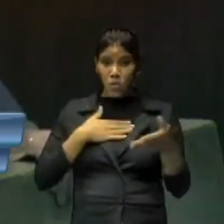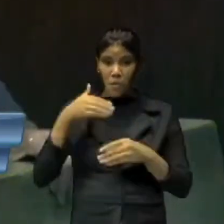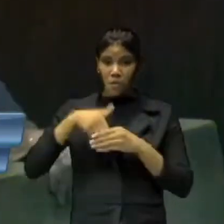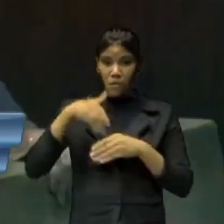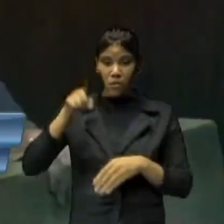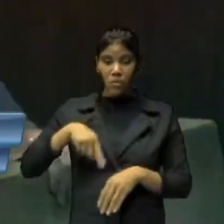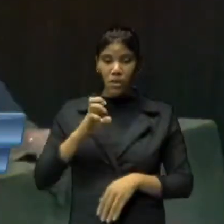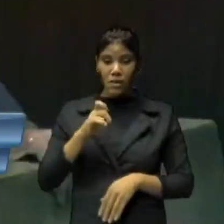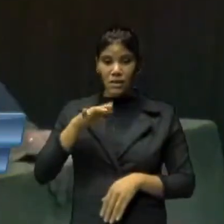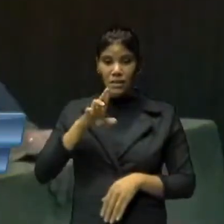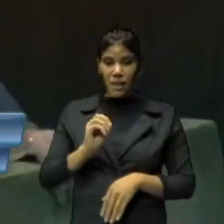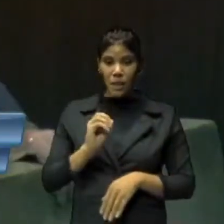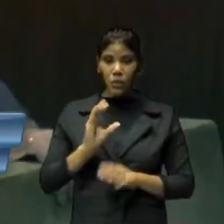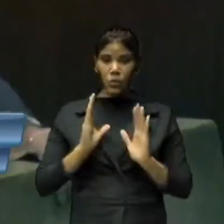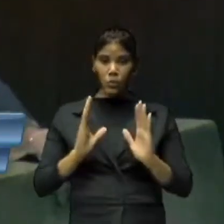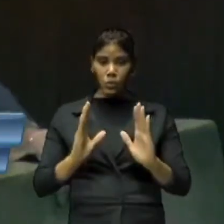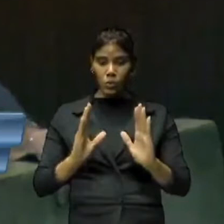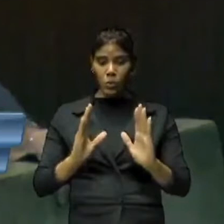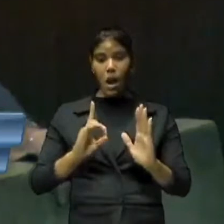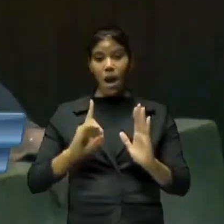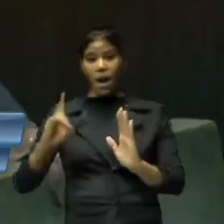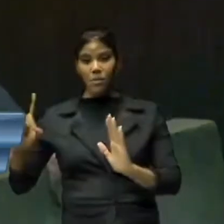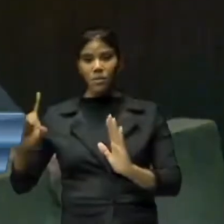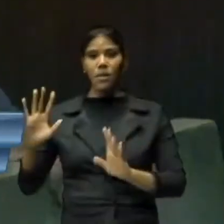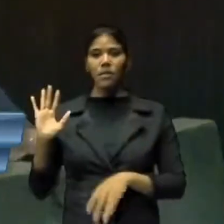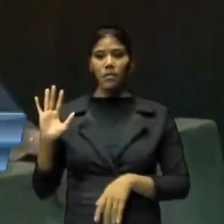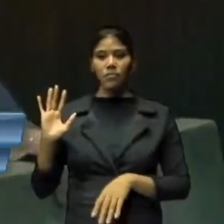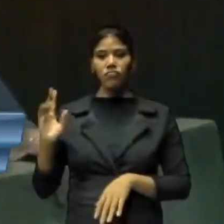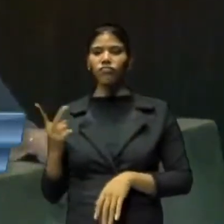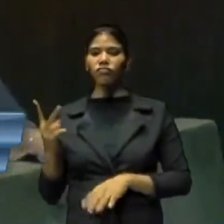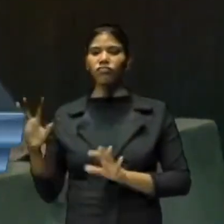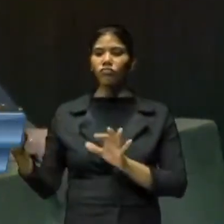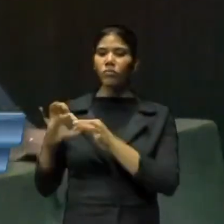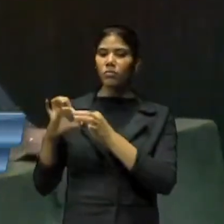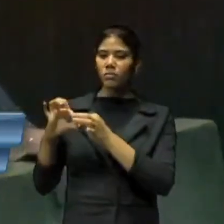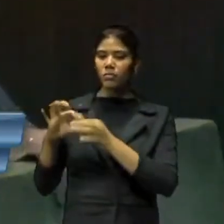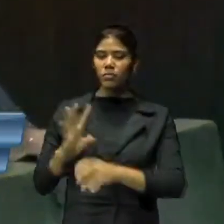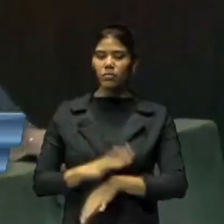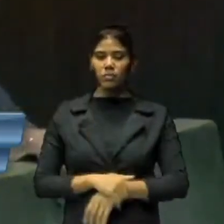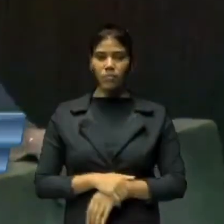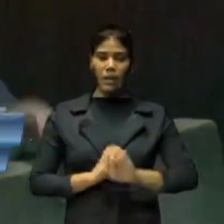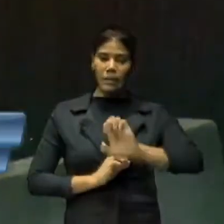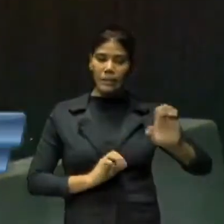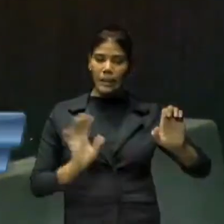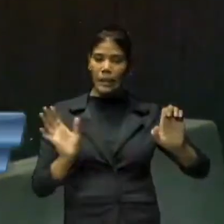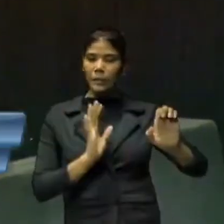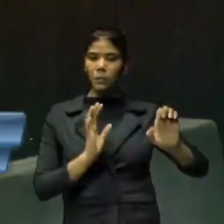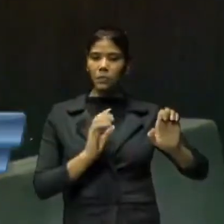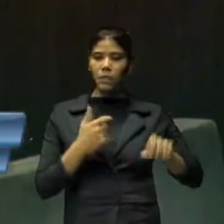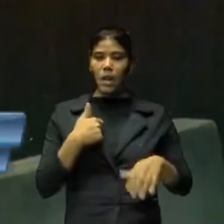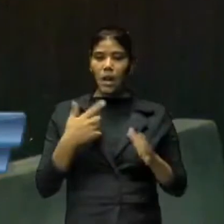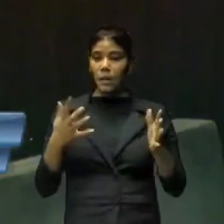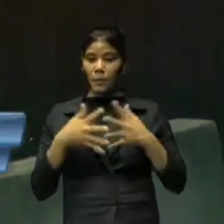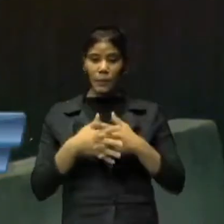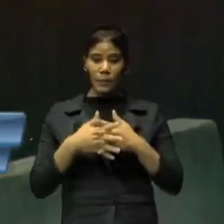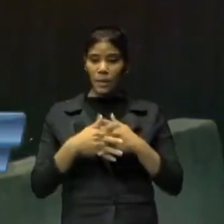centro e com tendência mais à direita. Mais à direita. E eu estou